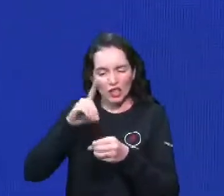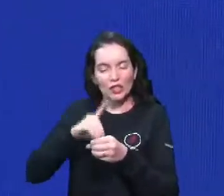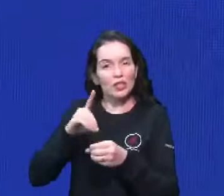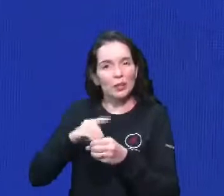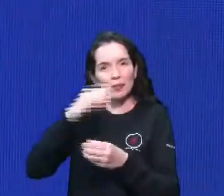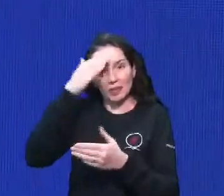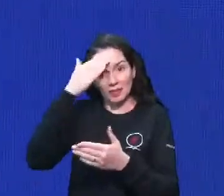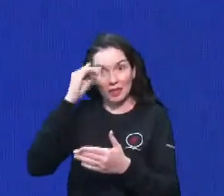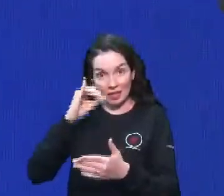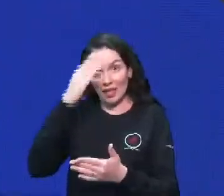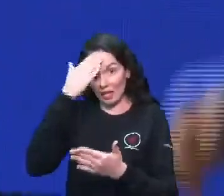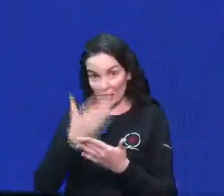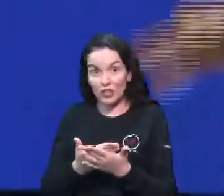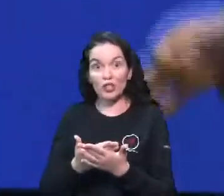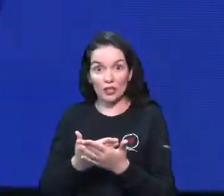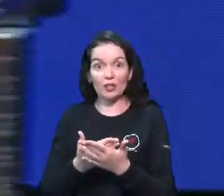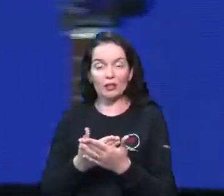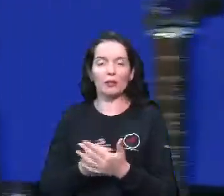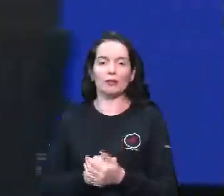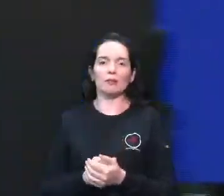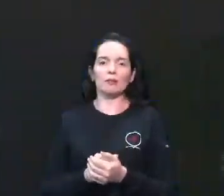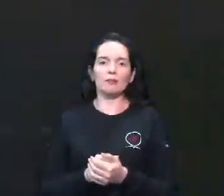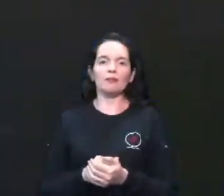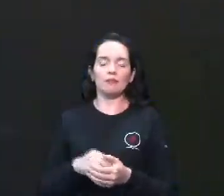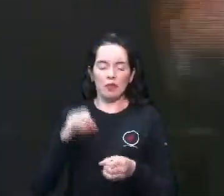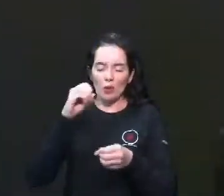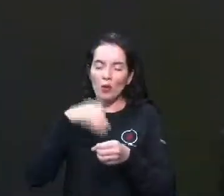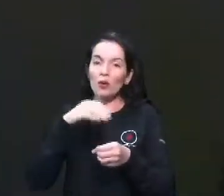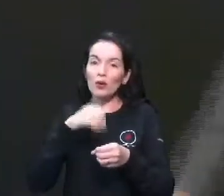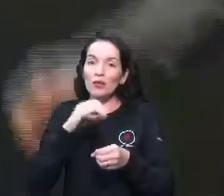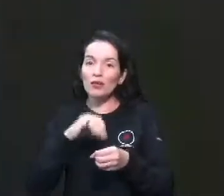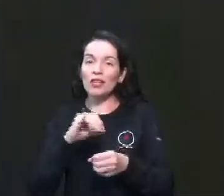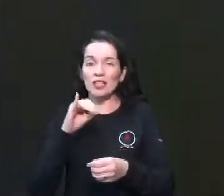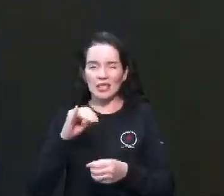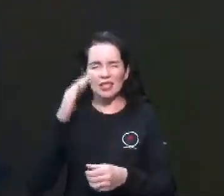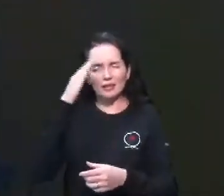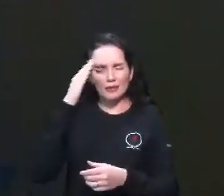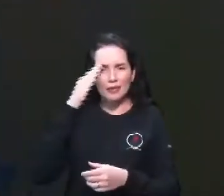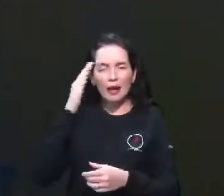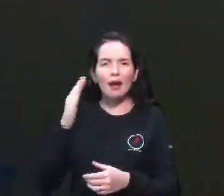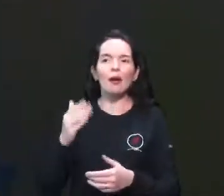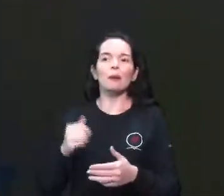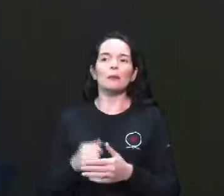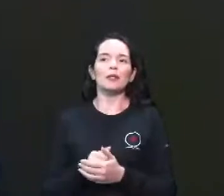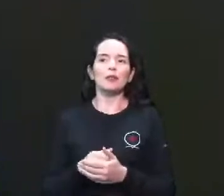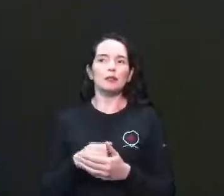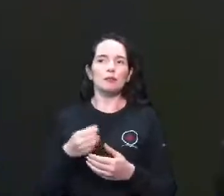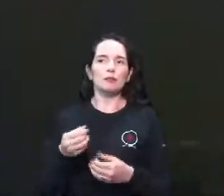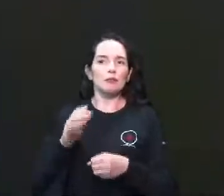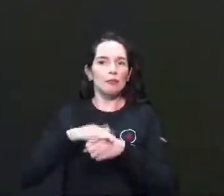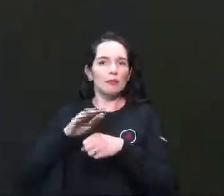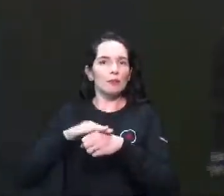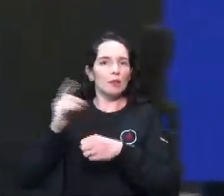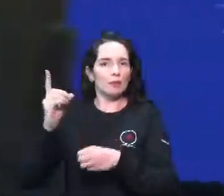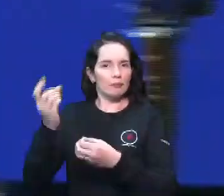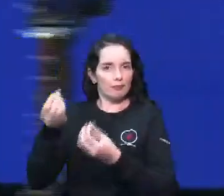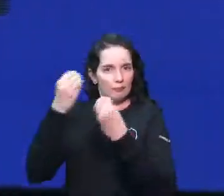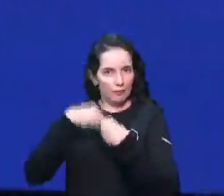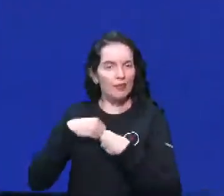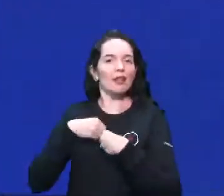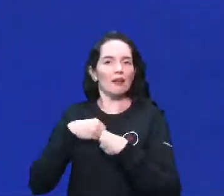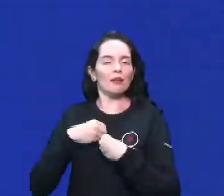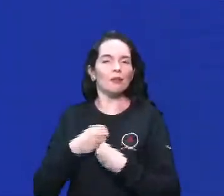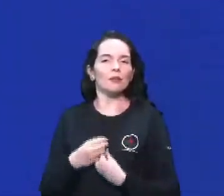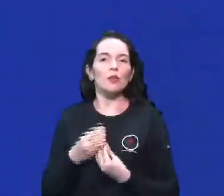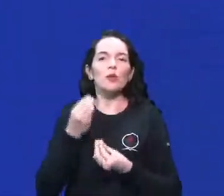só entrega dízimo e oferta quem sabe da onde está vindo, quem sabe qual é a fonte. É como Davi dizendo: como eu